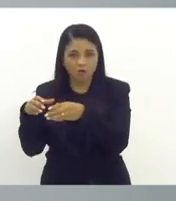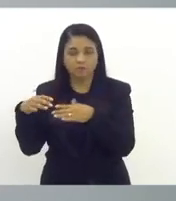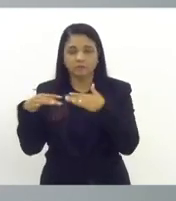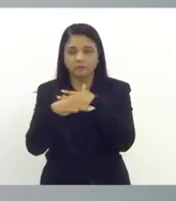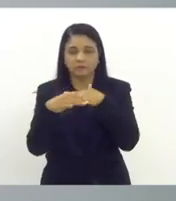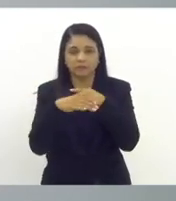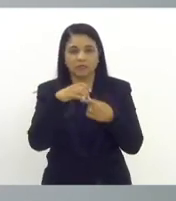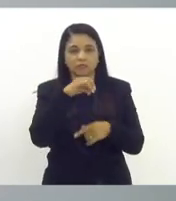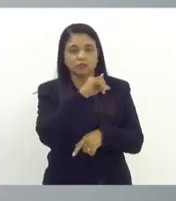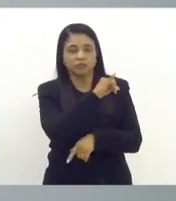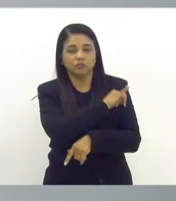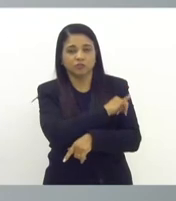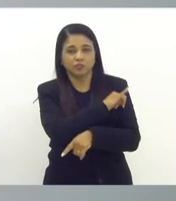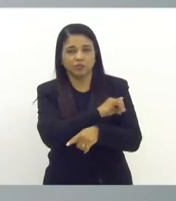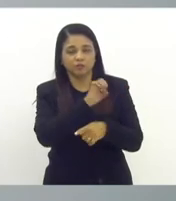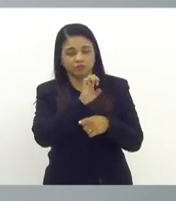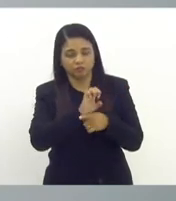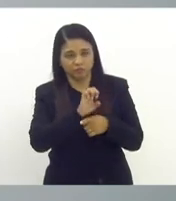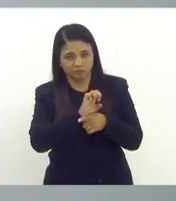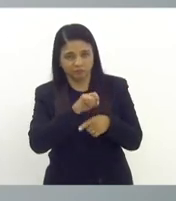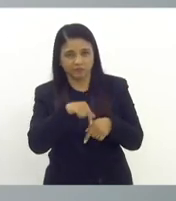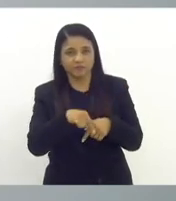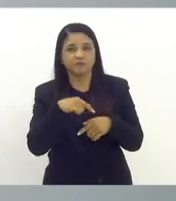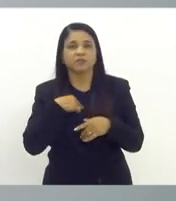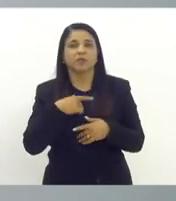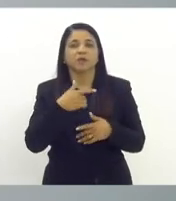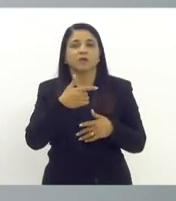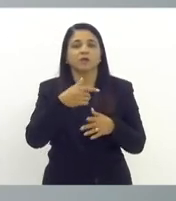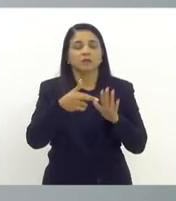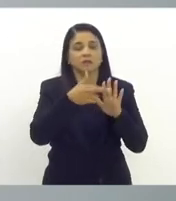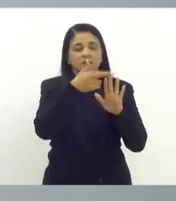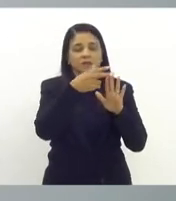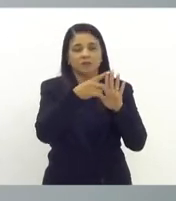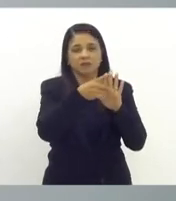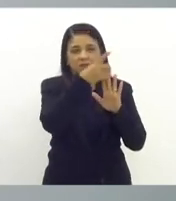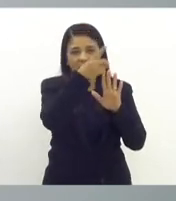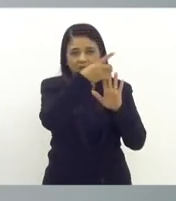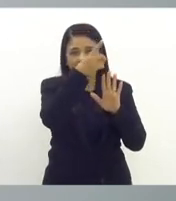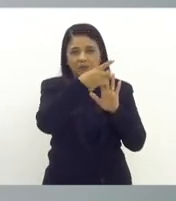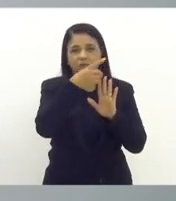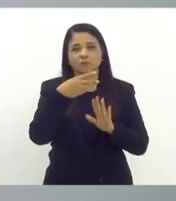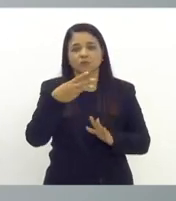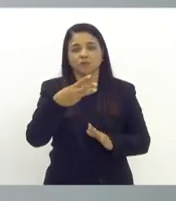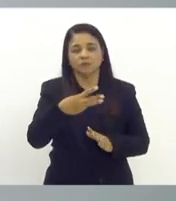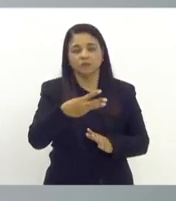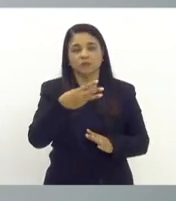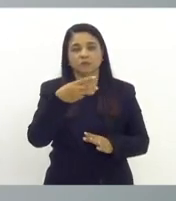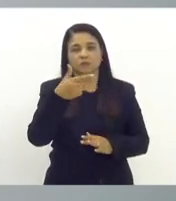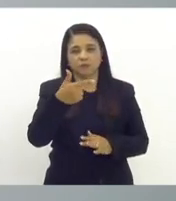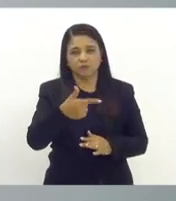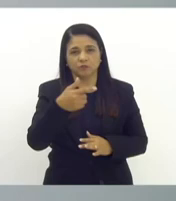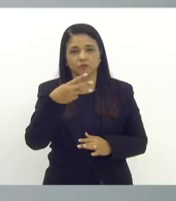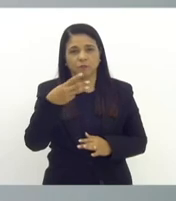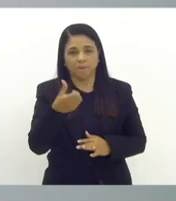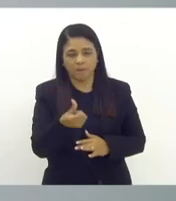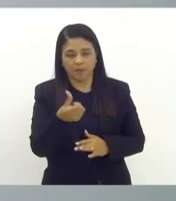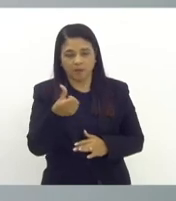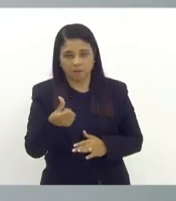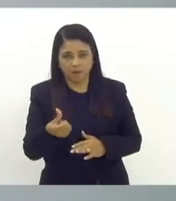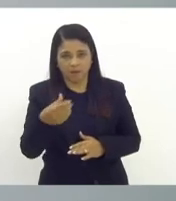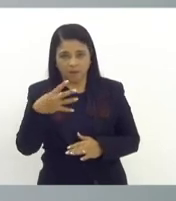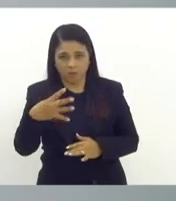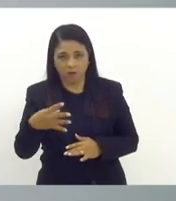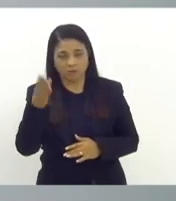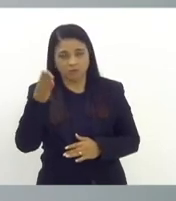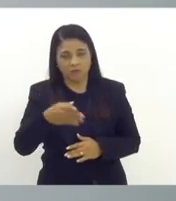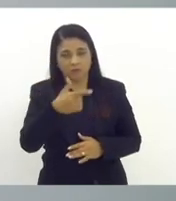decreto ainda de 2010 é o 32664 de 2010 e a portaria que da riotura é uma portaria